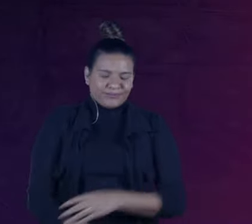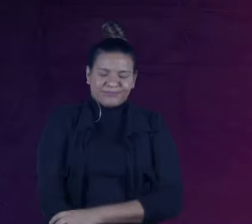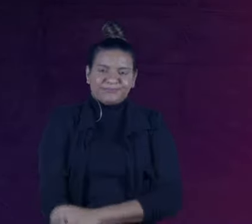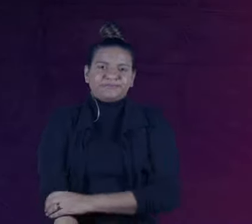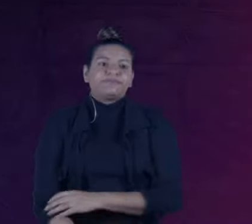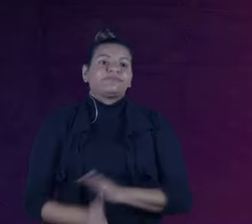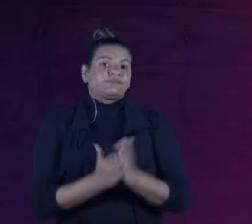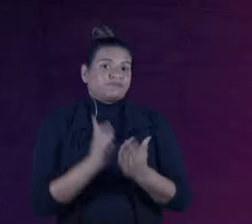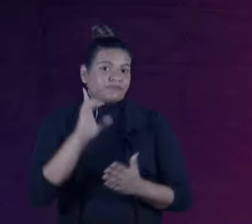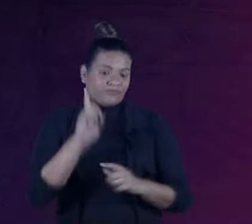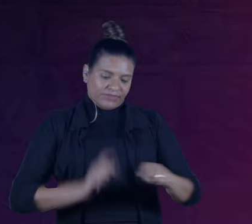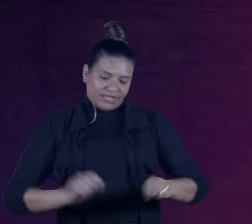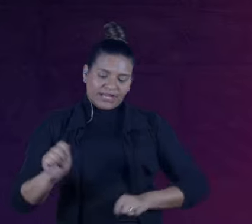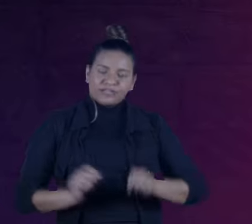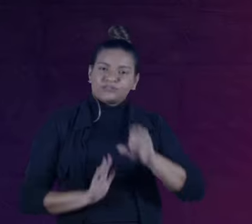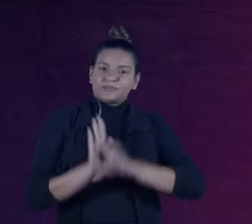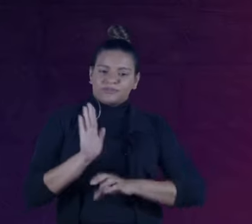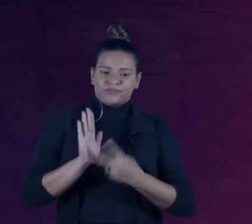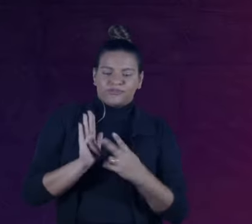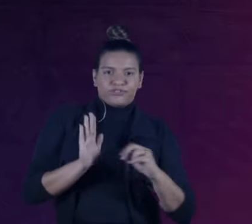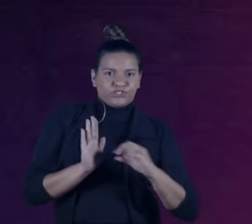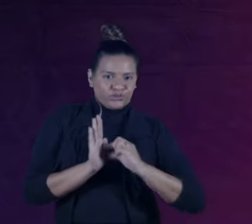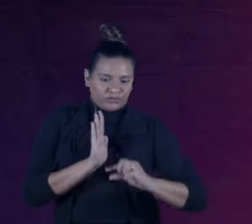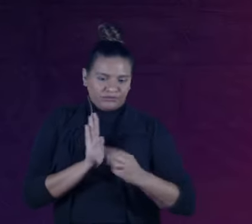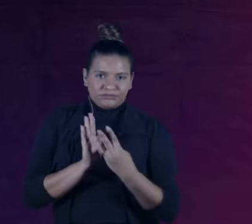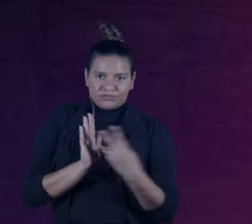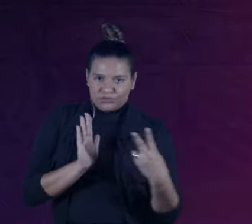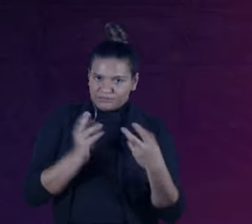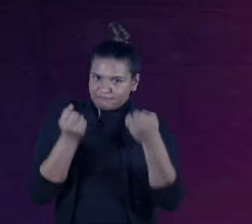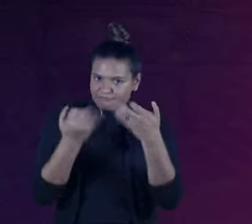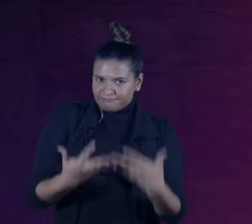Atos 20, 32 diz assim: agora, pois,